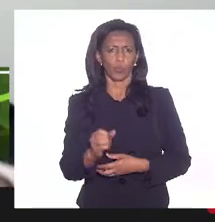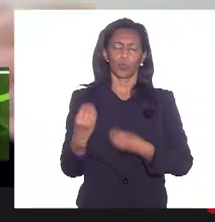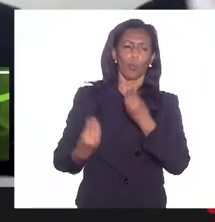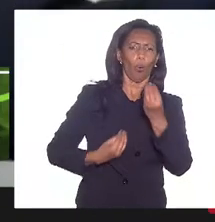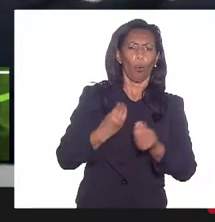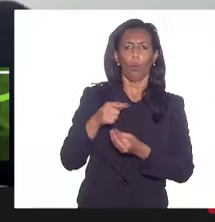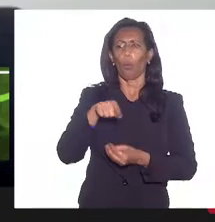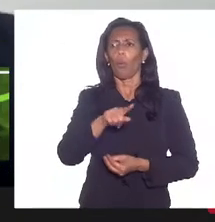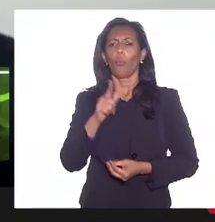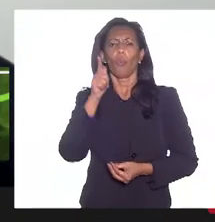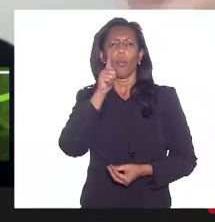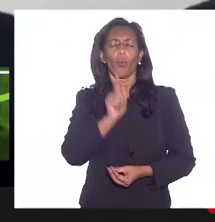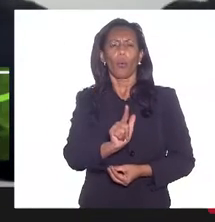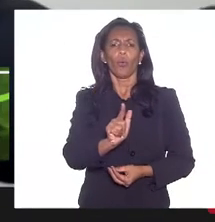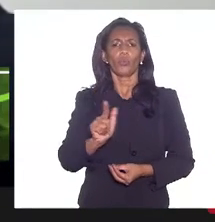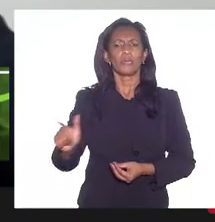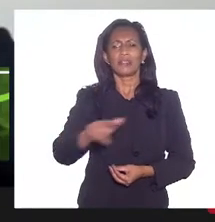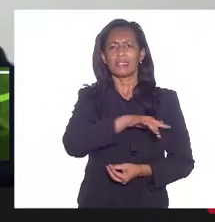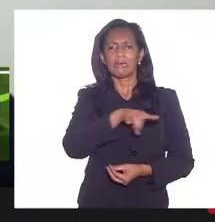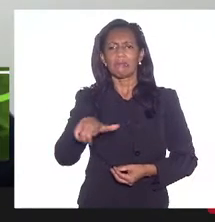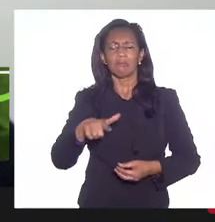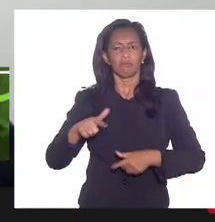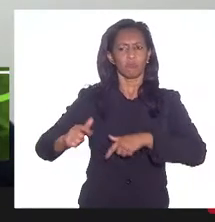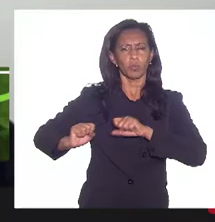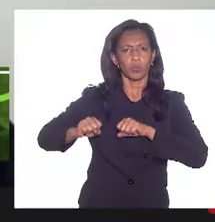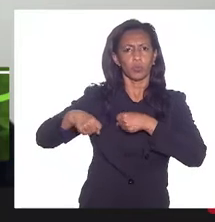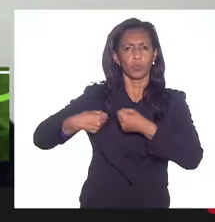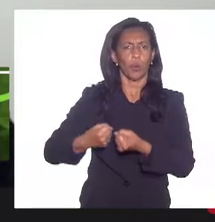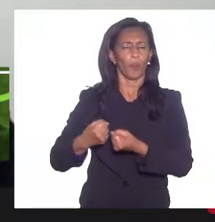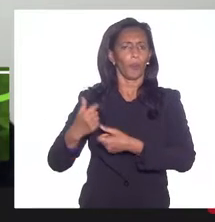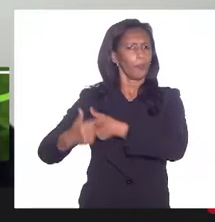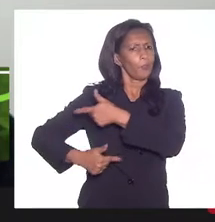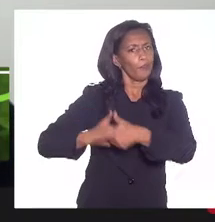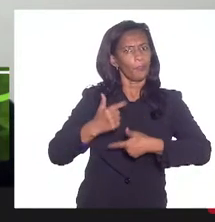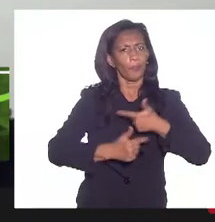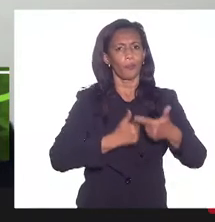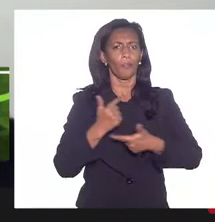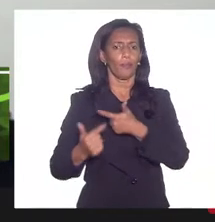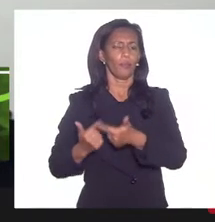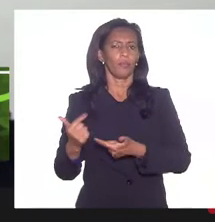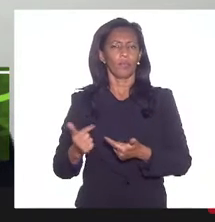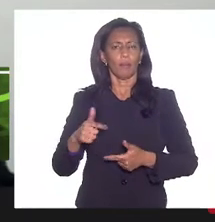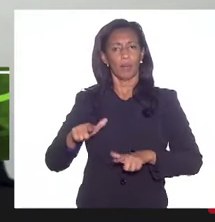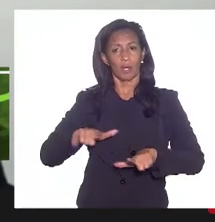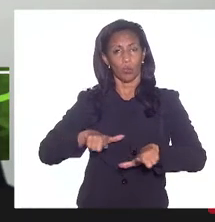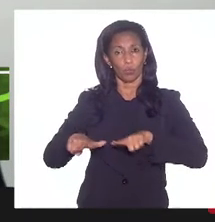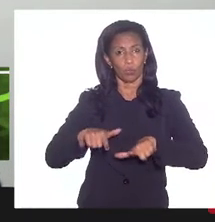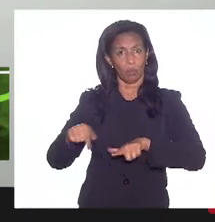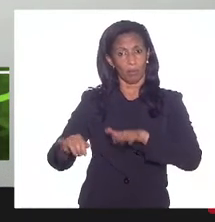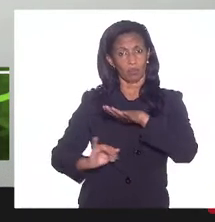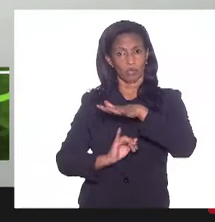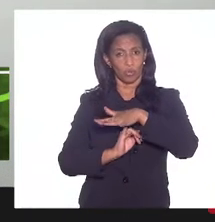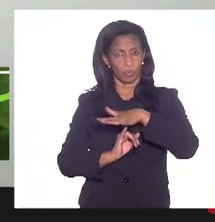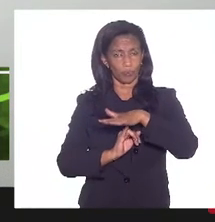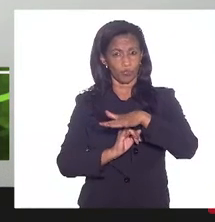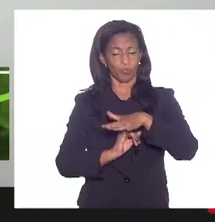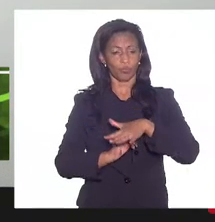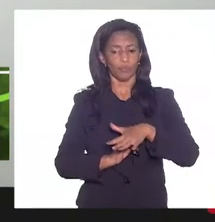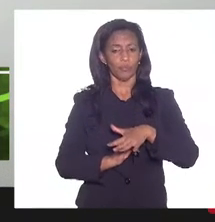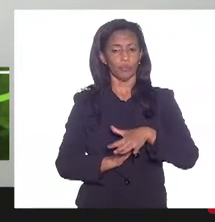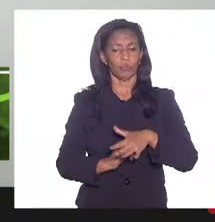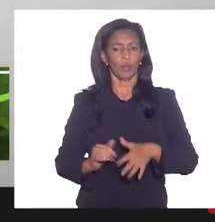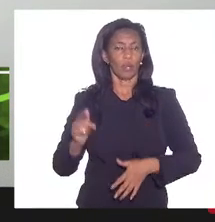digamos, braços longos, capilaridade, para que isso se, para que o trabalho dessas instituições, que